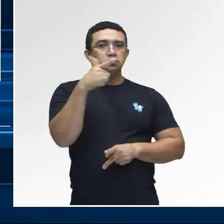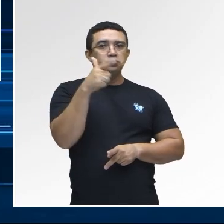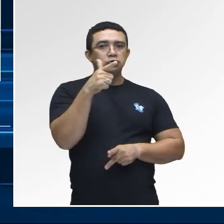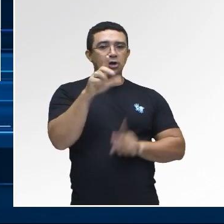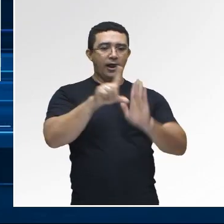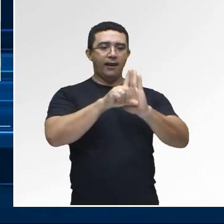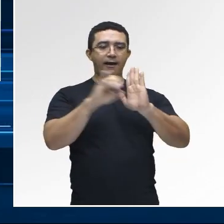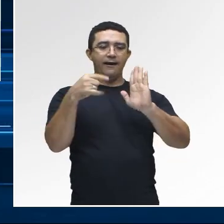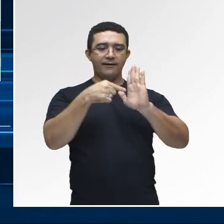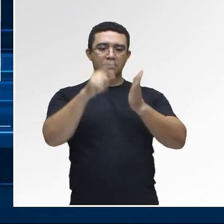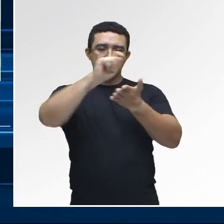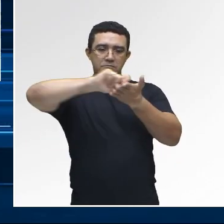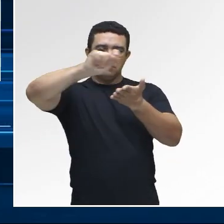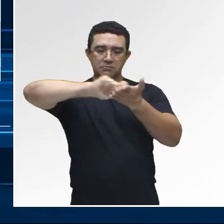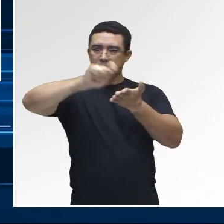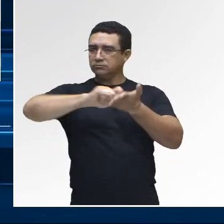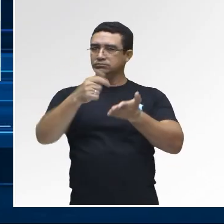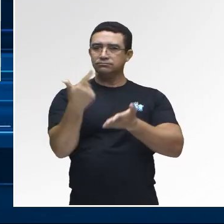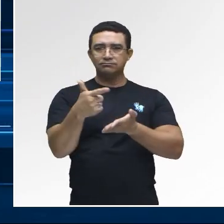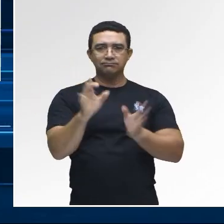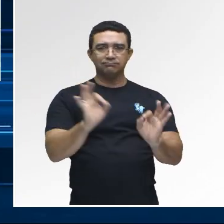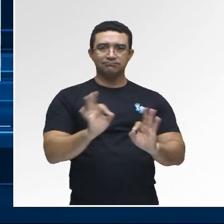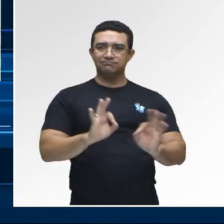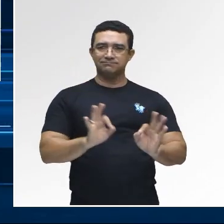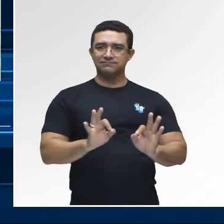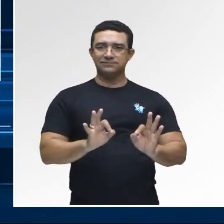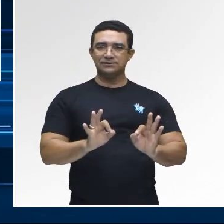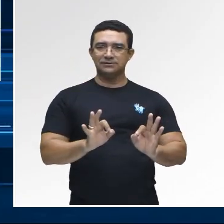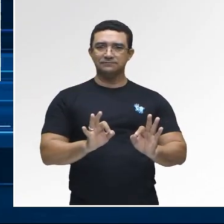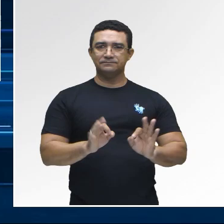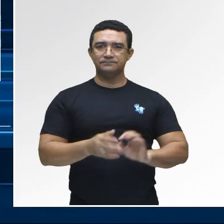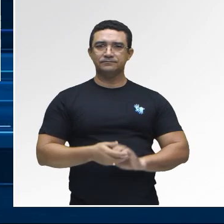muito crucial dos romanos.